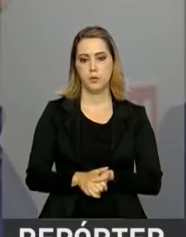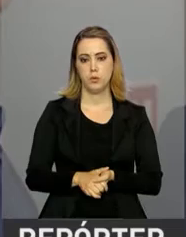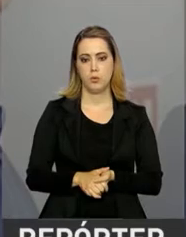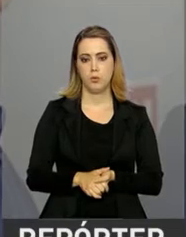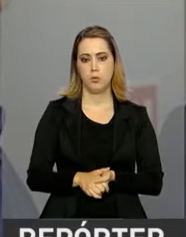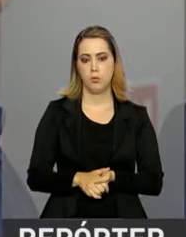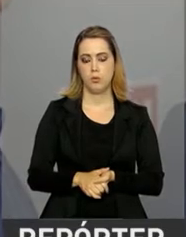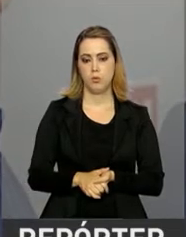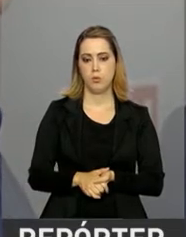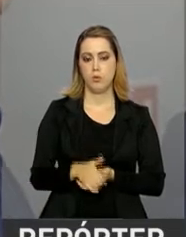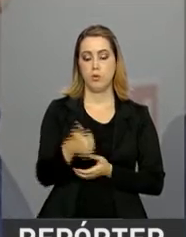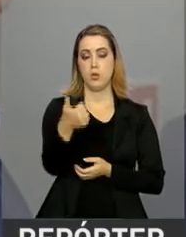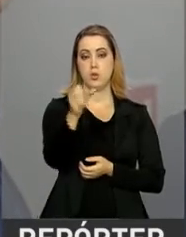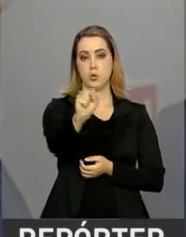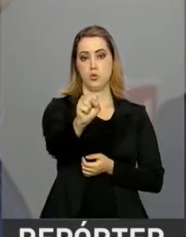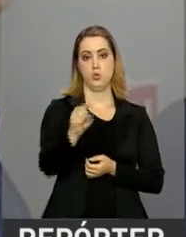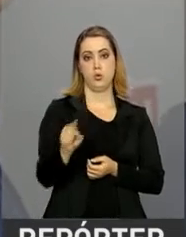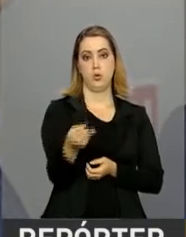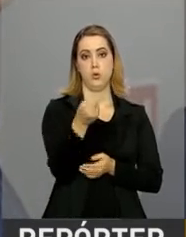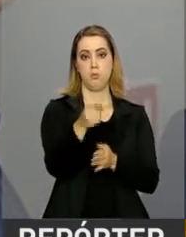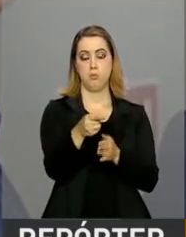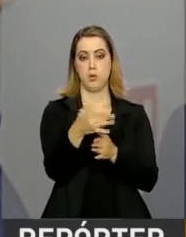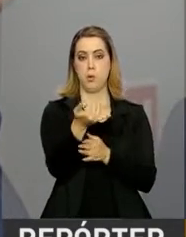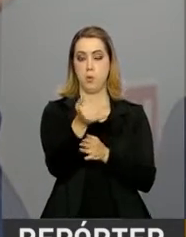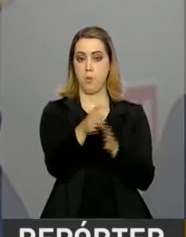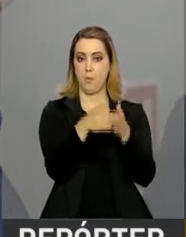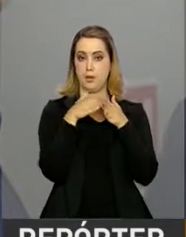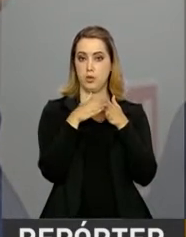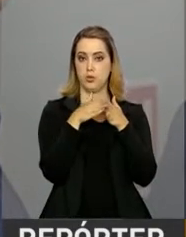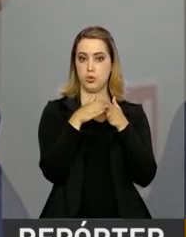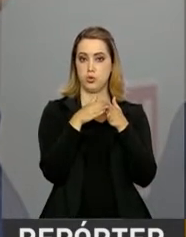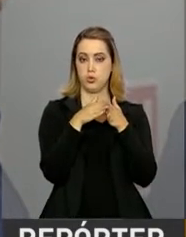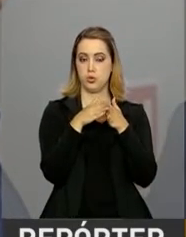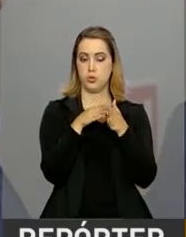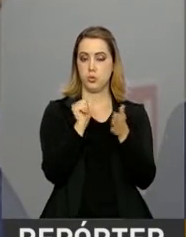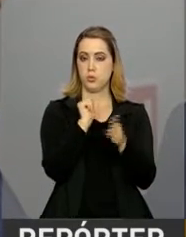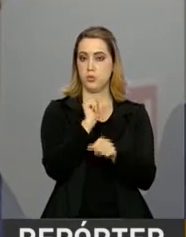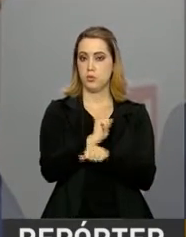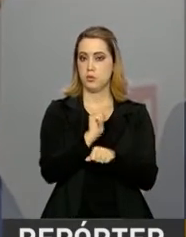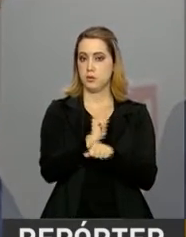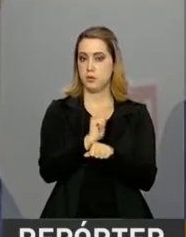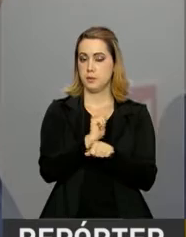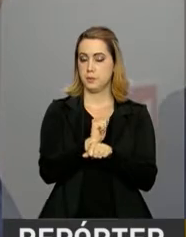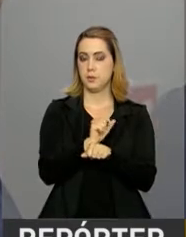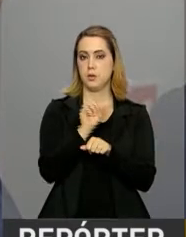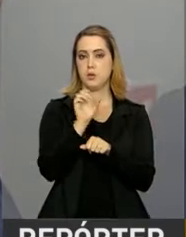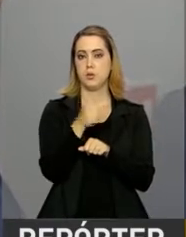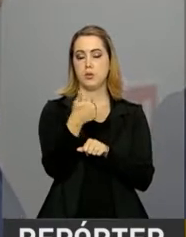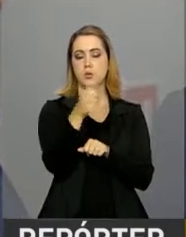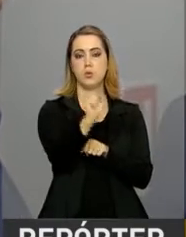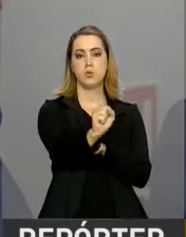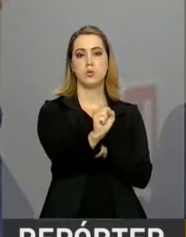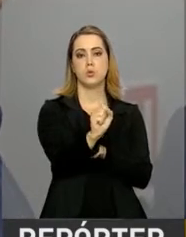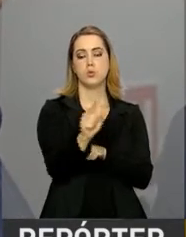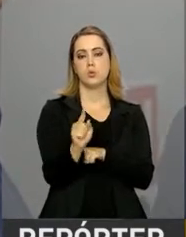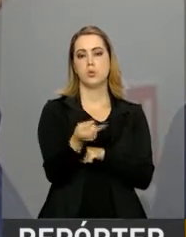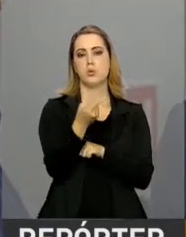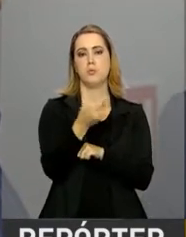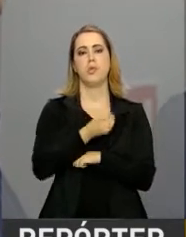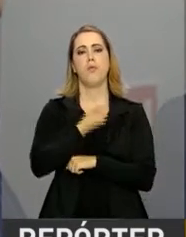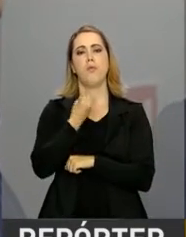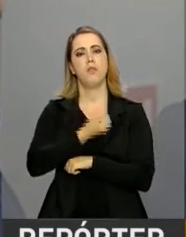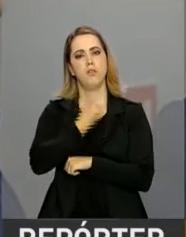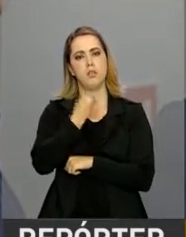Há 18 mil pedidos pendentes. Não são pedidos burocráticos, na verdade são 18 mil